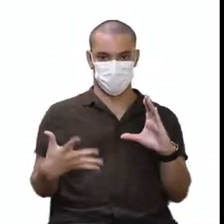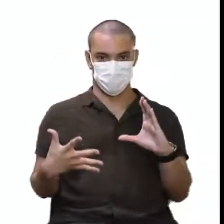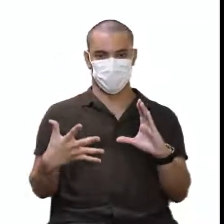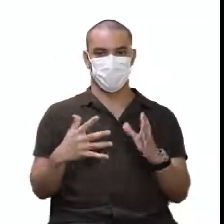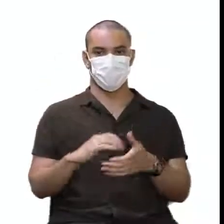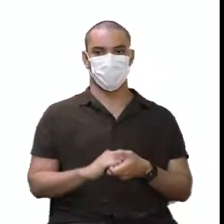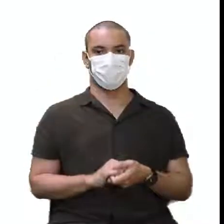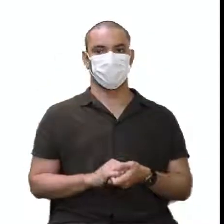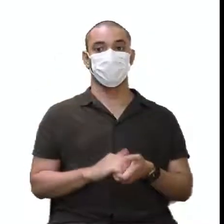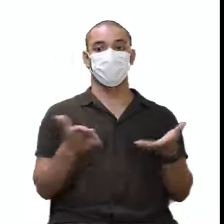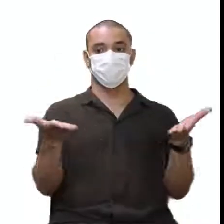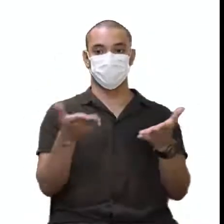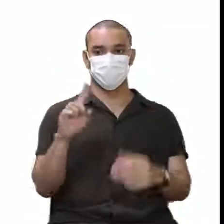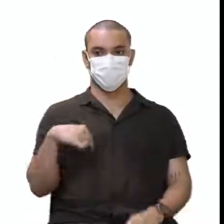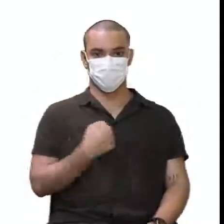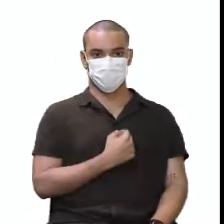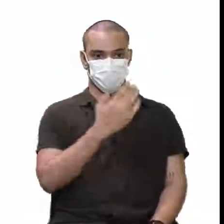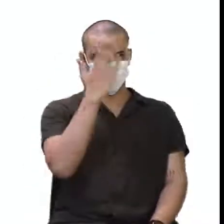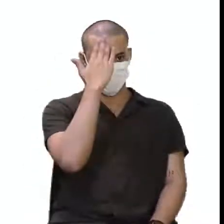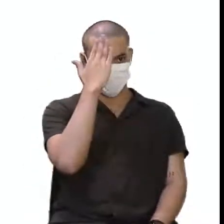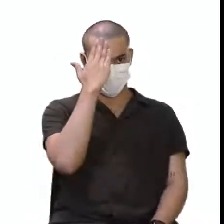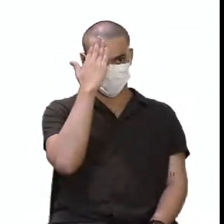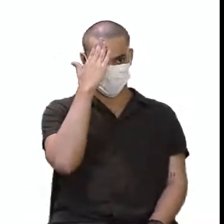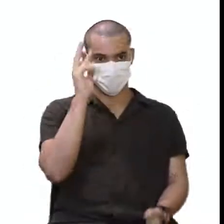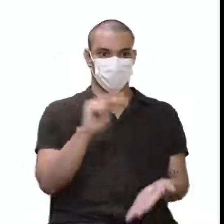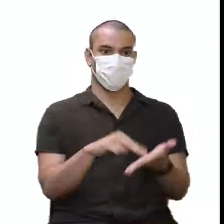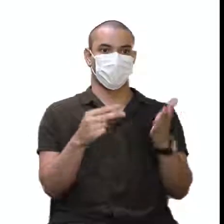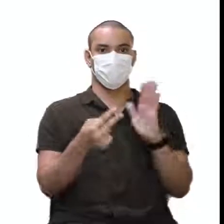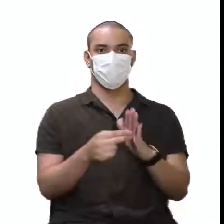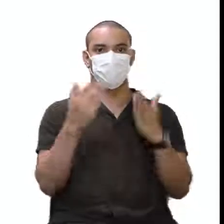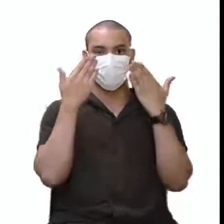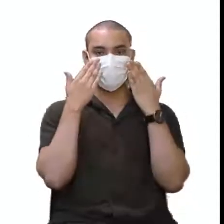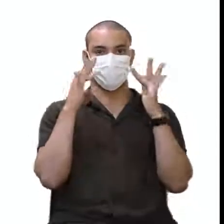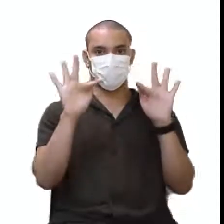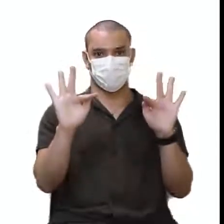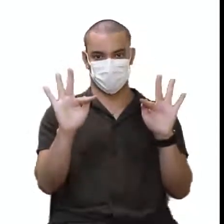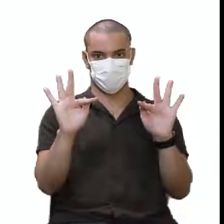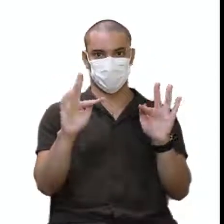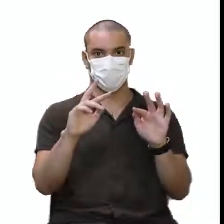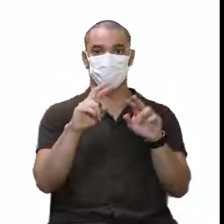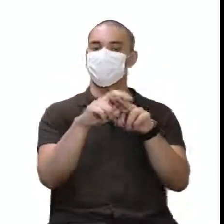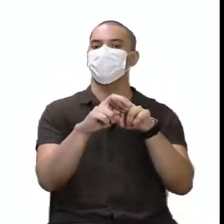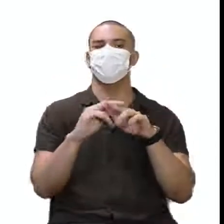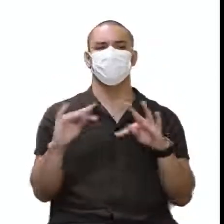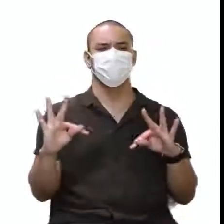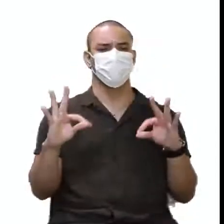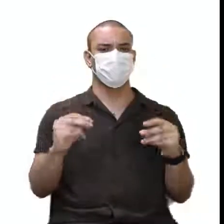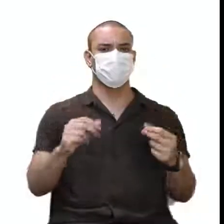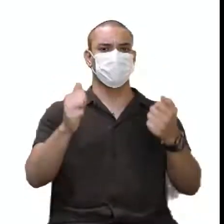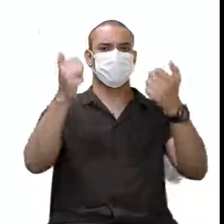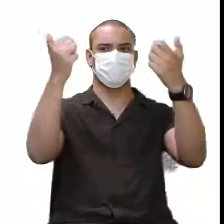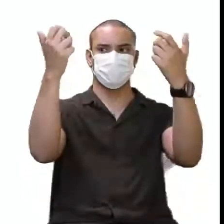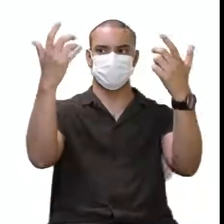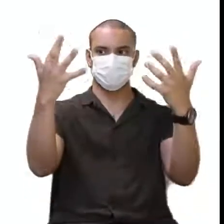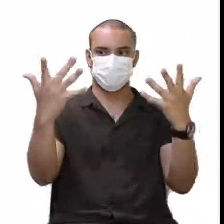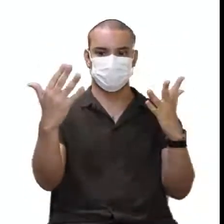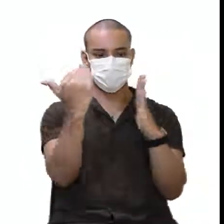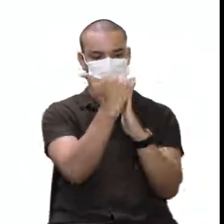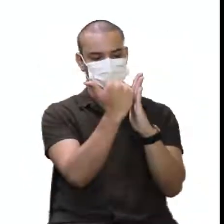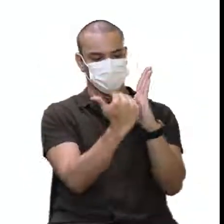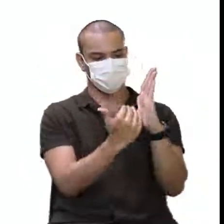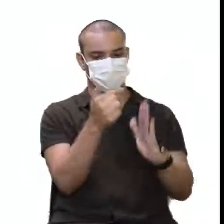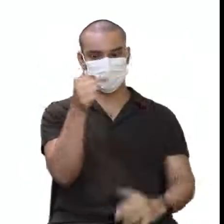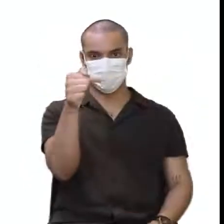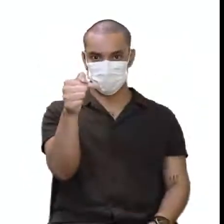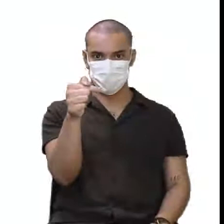caráter, né? Que hoje nós conhecemos como o fenótipo. Então, tudo aquilo que a gente falou lá, né, daquelas 7